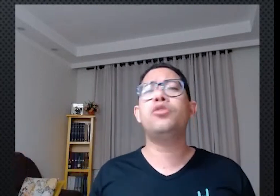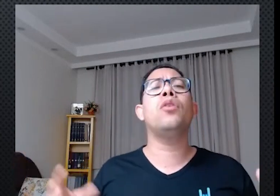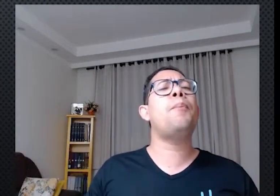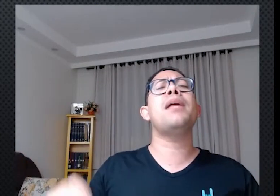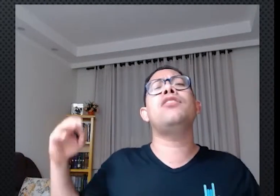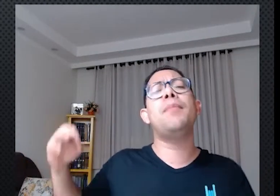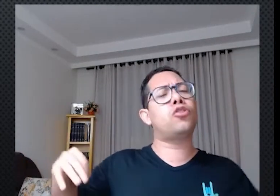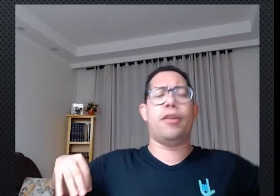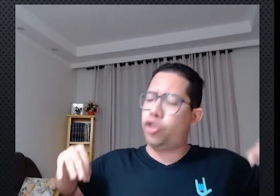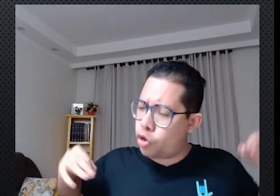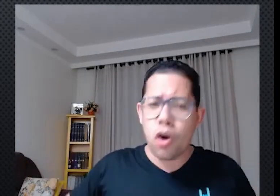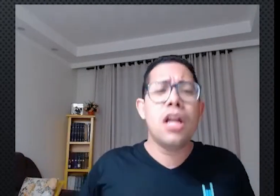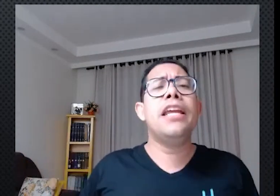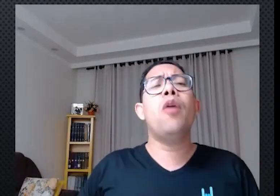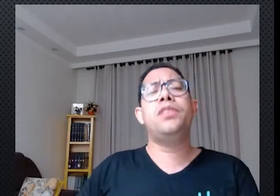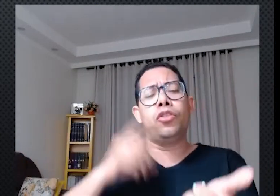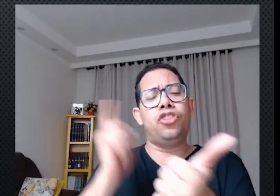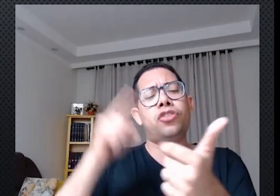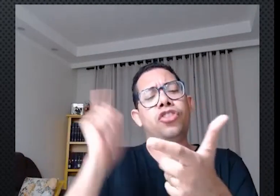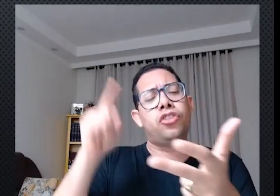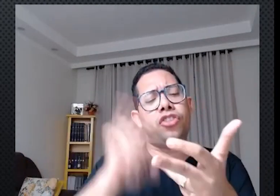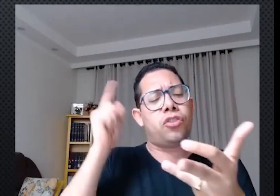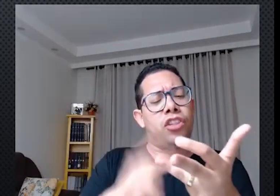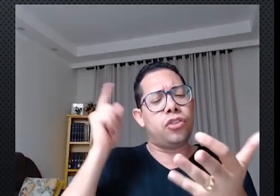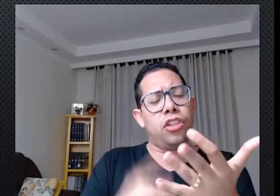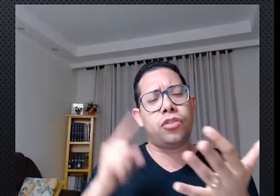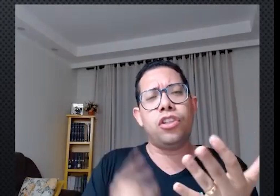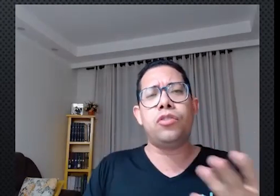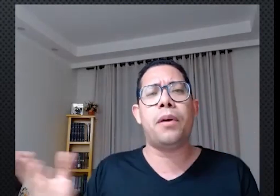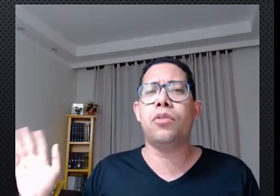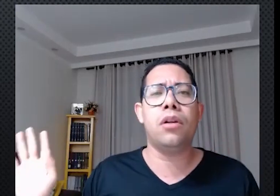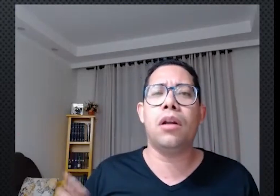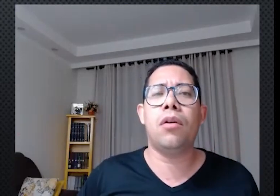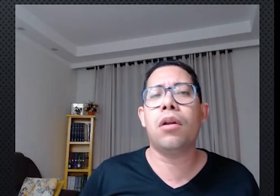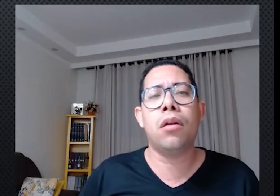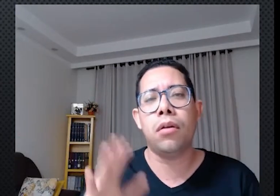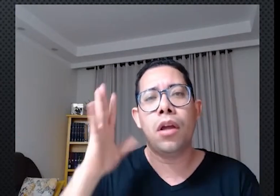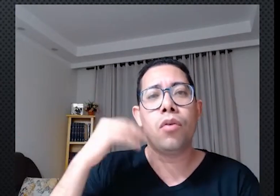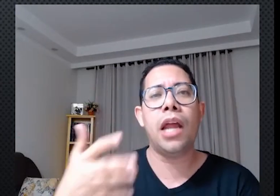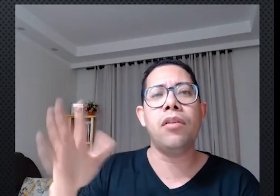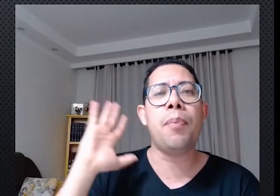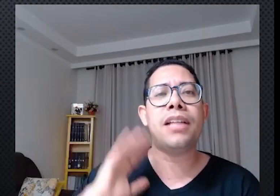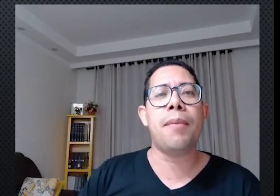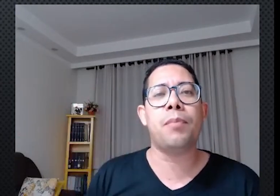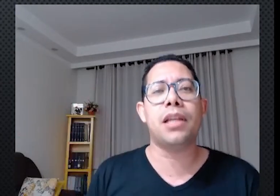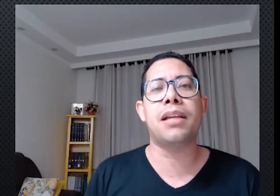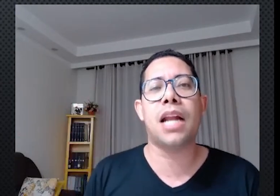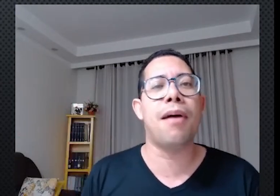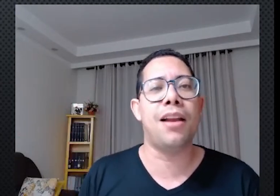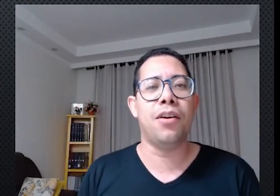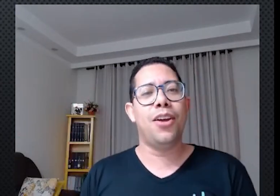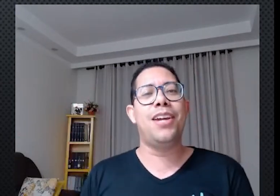você, pastor, o departamento de Libras começou e eu preciso disso, pastor. Não. Eu não criei um departamento para ter